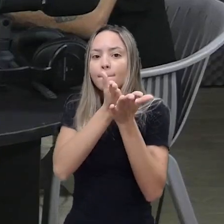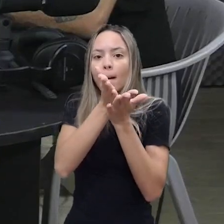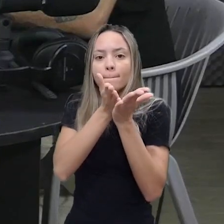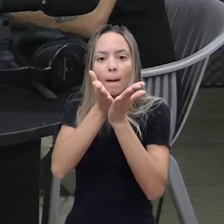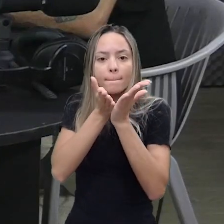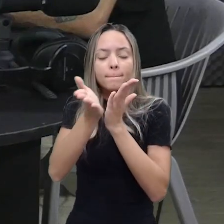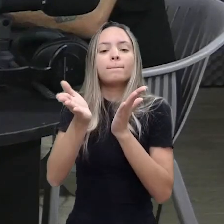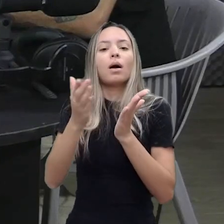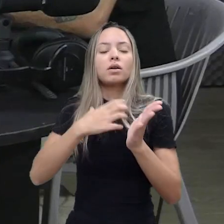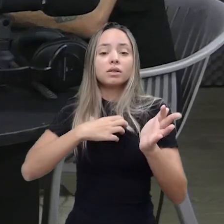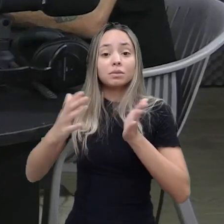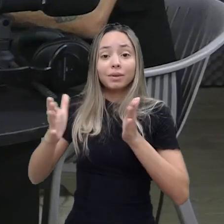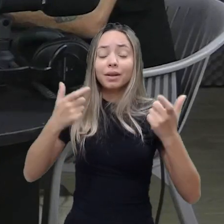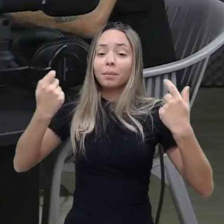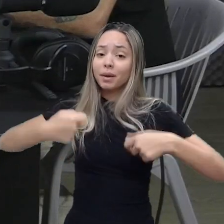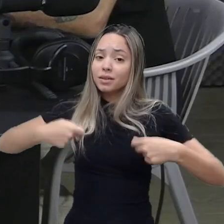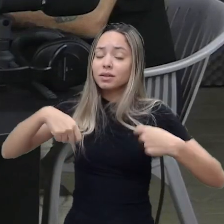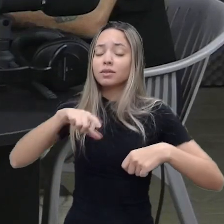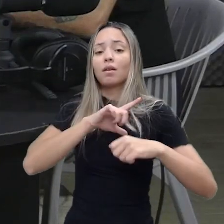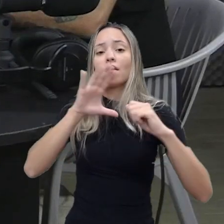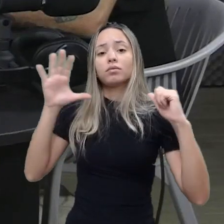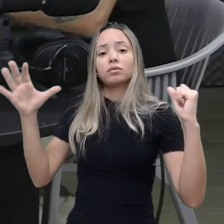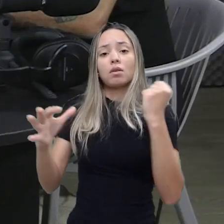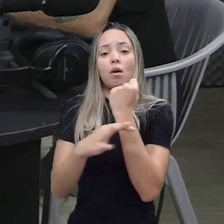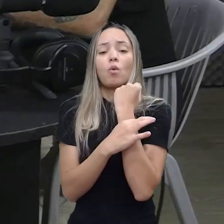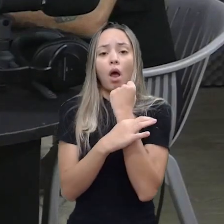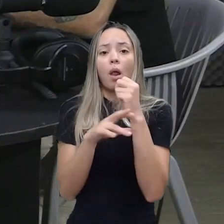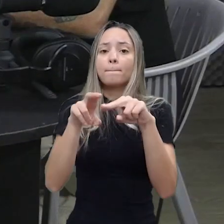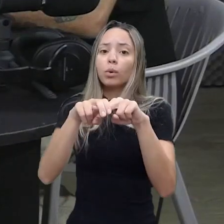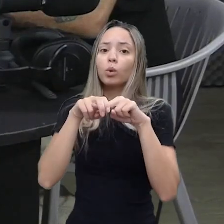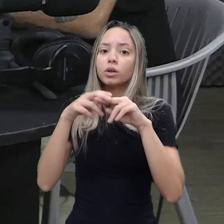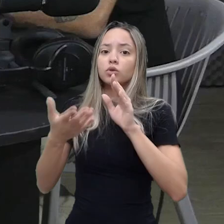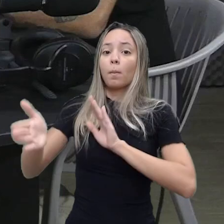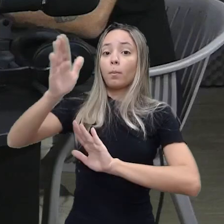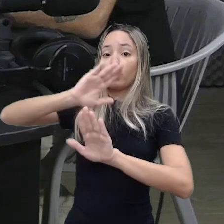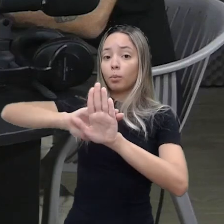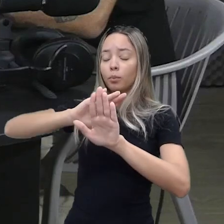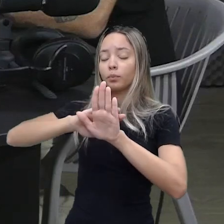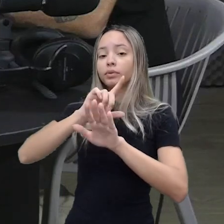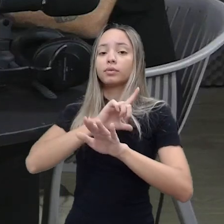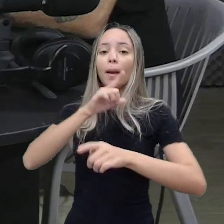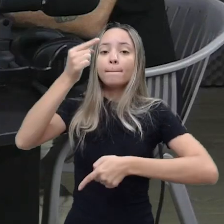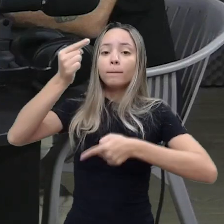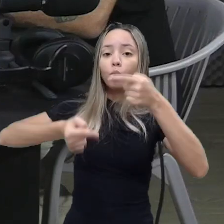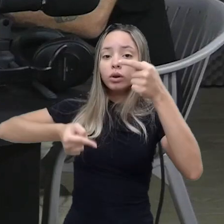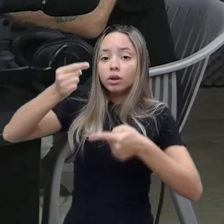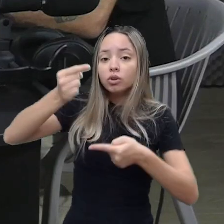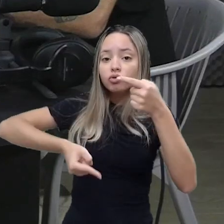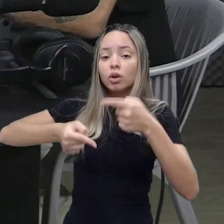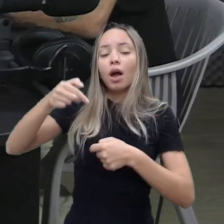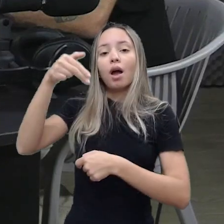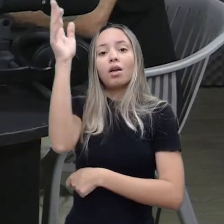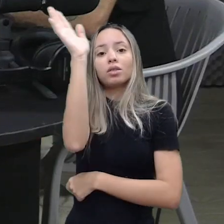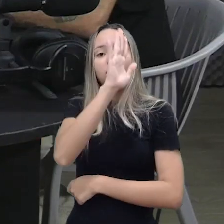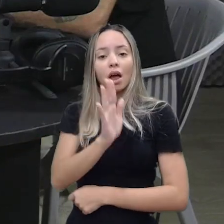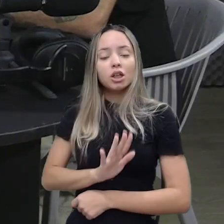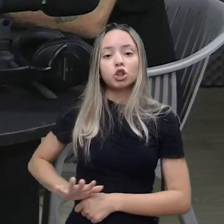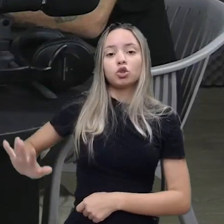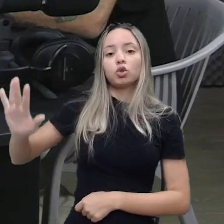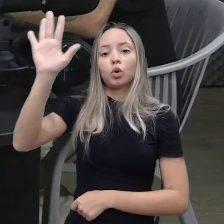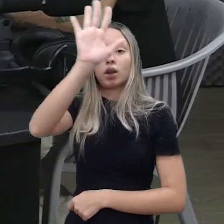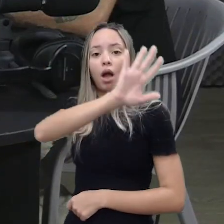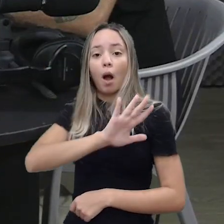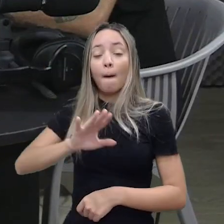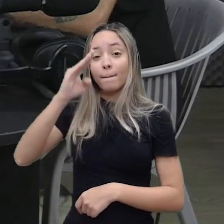né, precisam ser asseguradas. E aí tem toda uma política nacional e de financiamento também, principalmente para as escolas